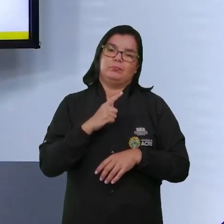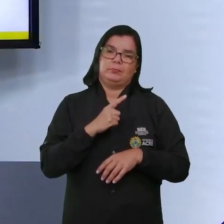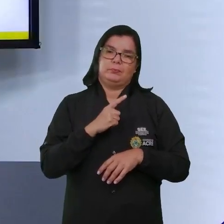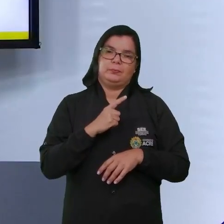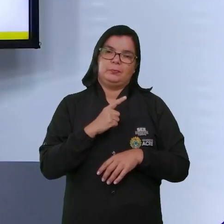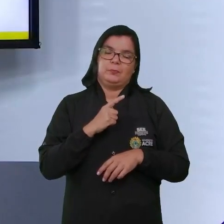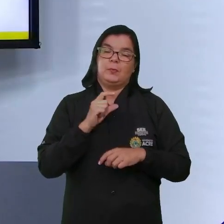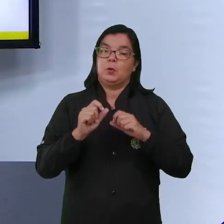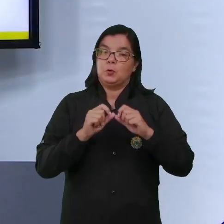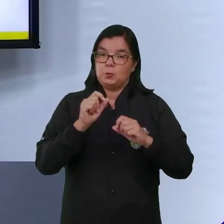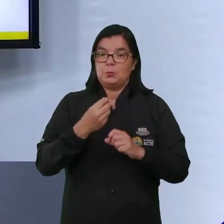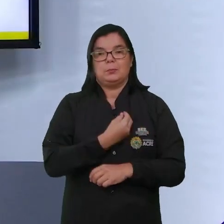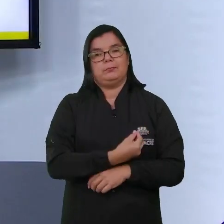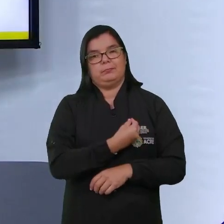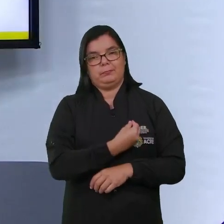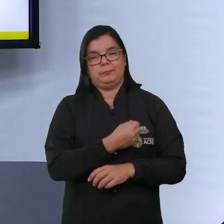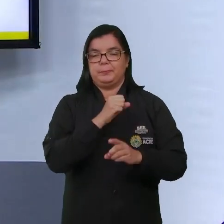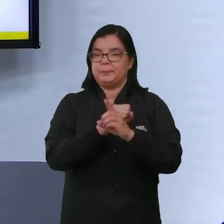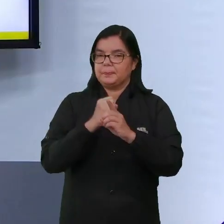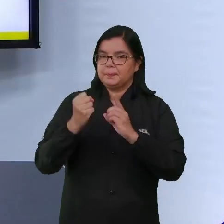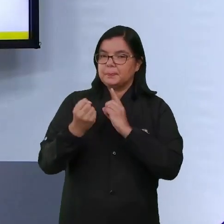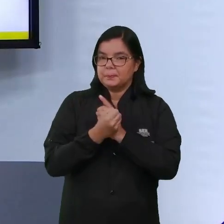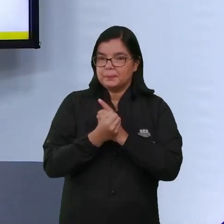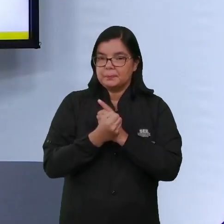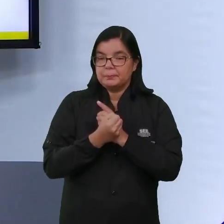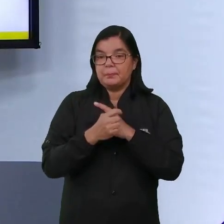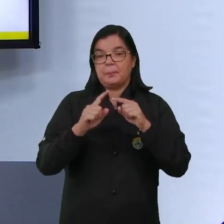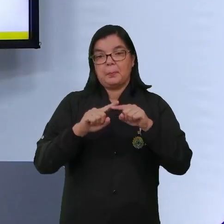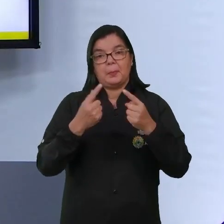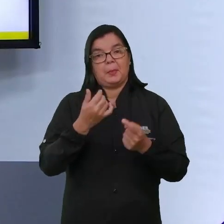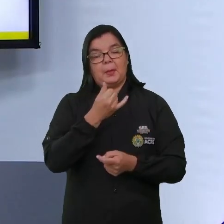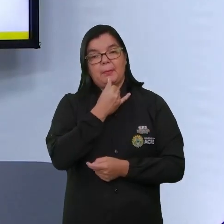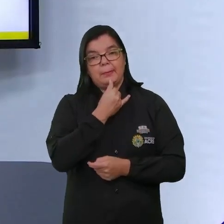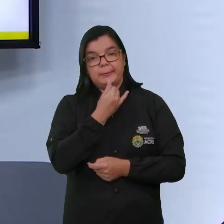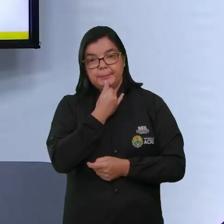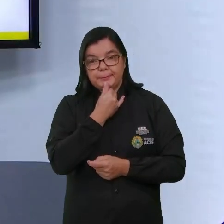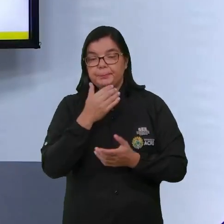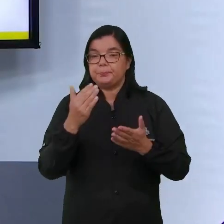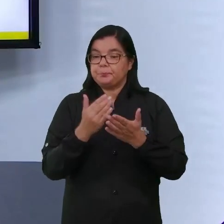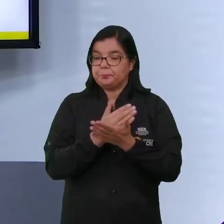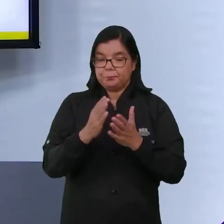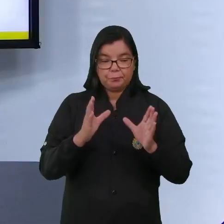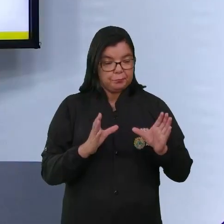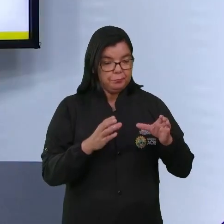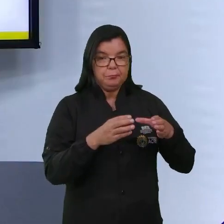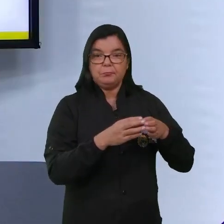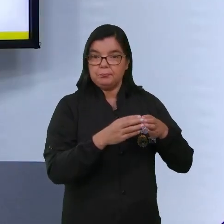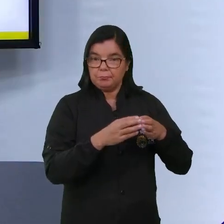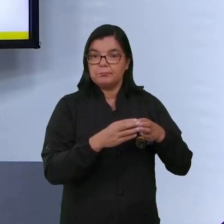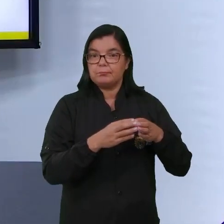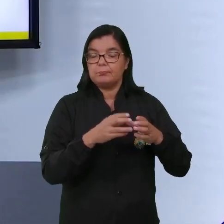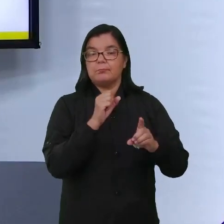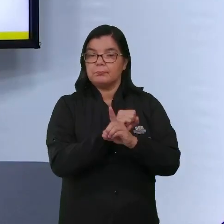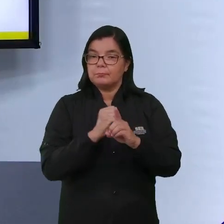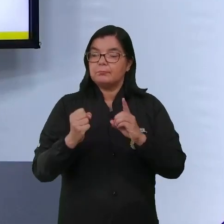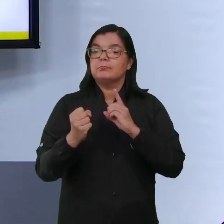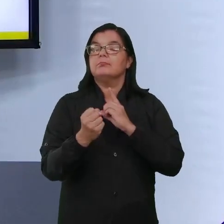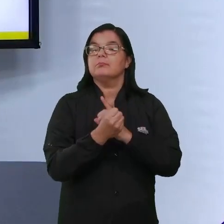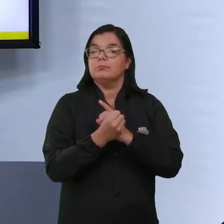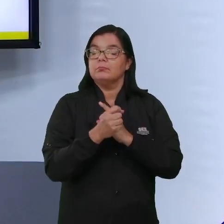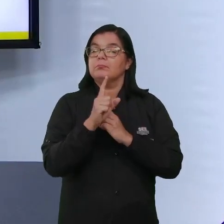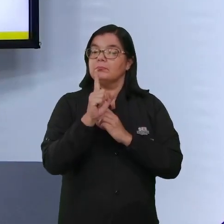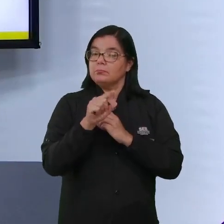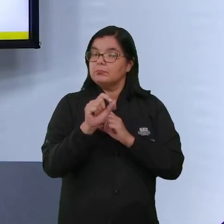a respeito da realidade social. Infelizmente, parcela da sociedade, nós podemos ponderar